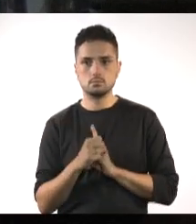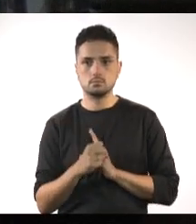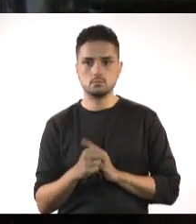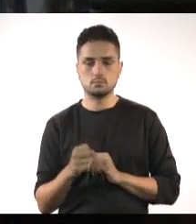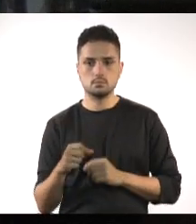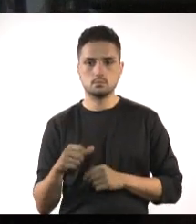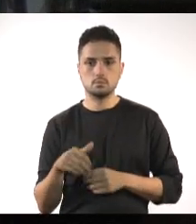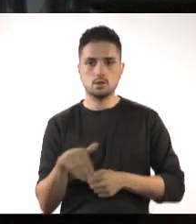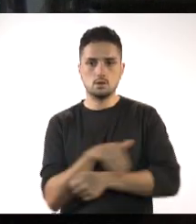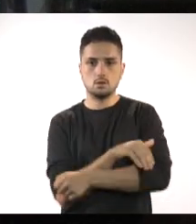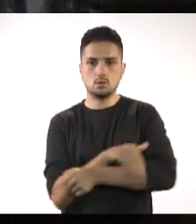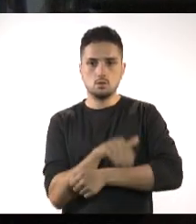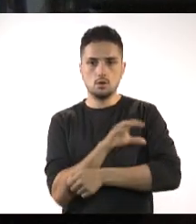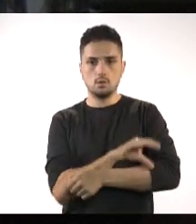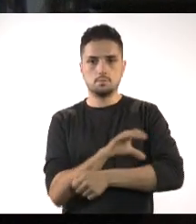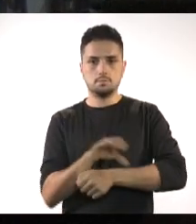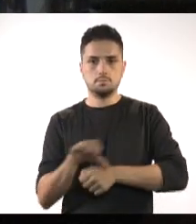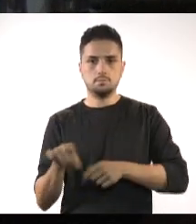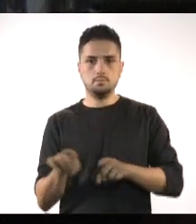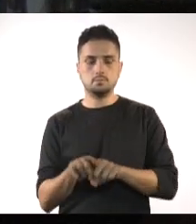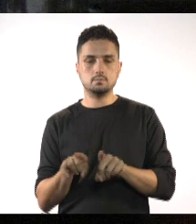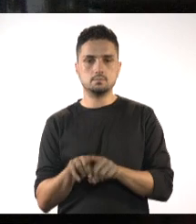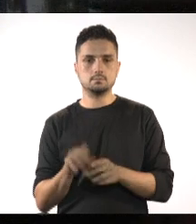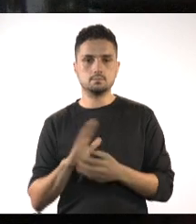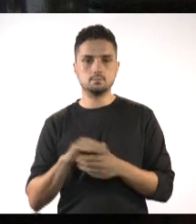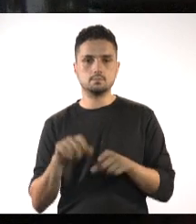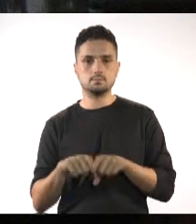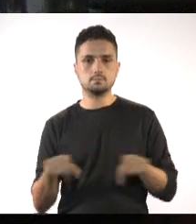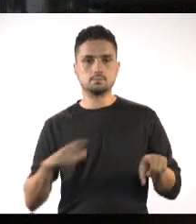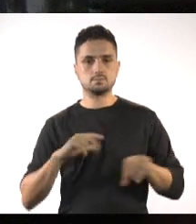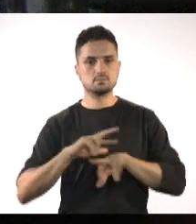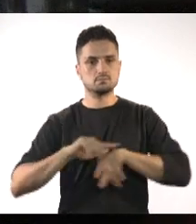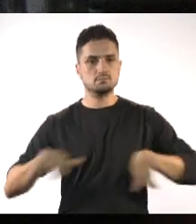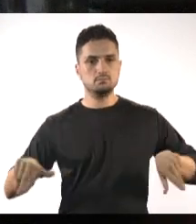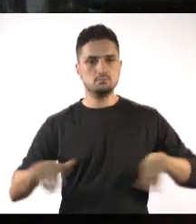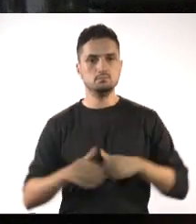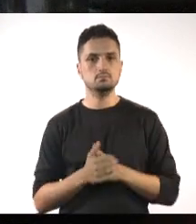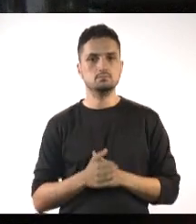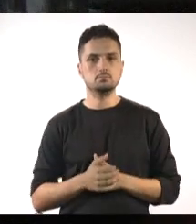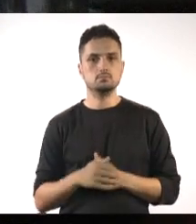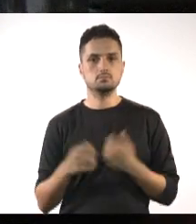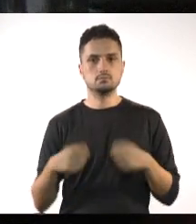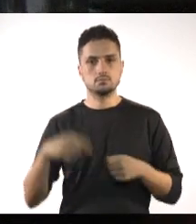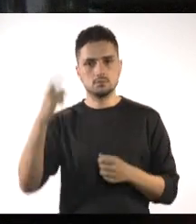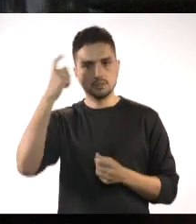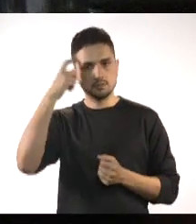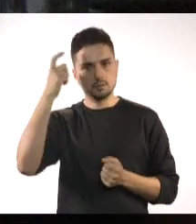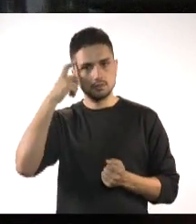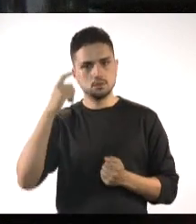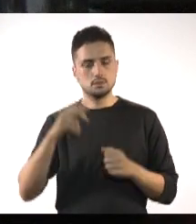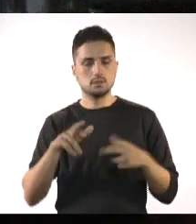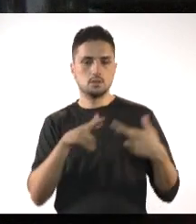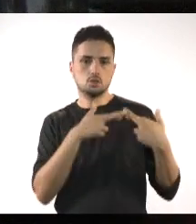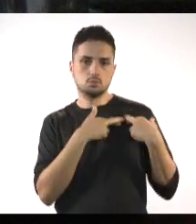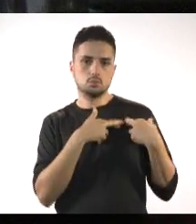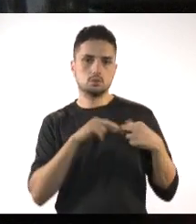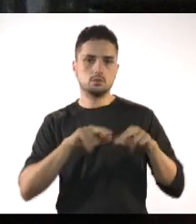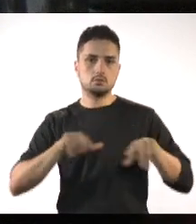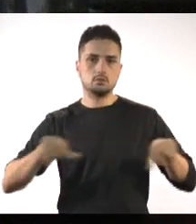ruas, nem no seu esgotamento sanitário, tantas questões que nos fazem pensar nas várias